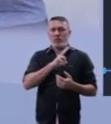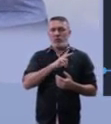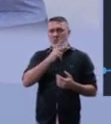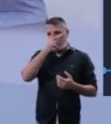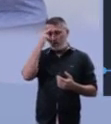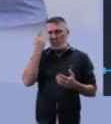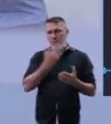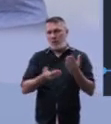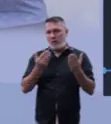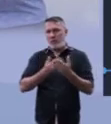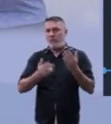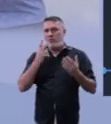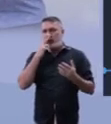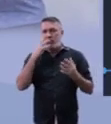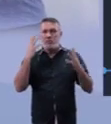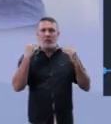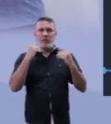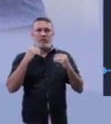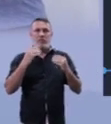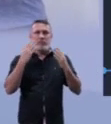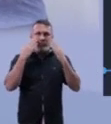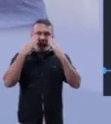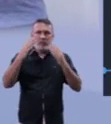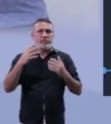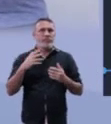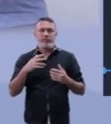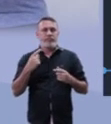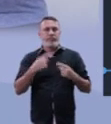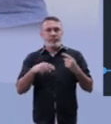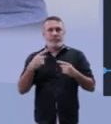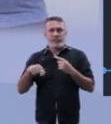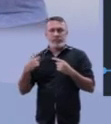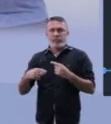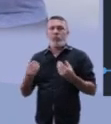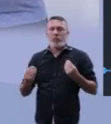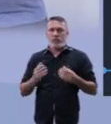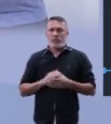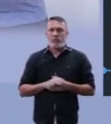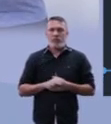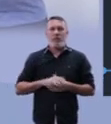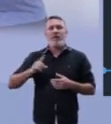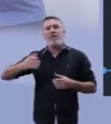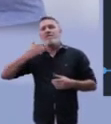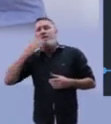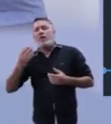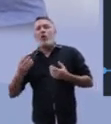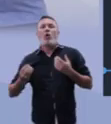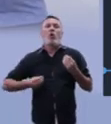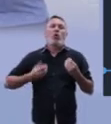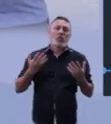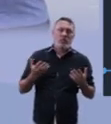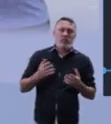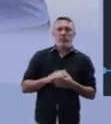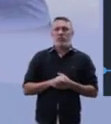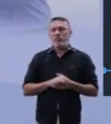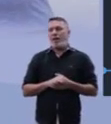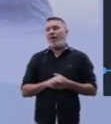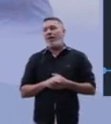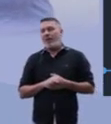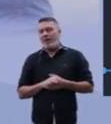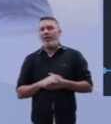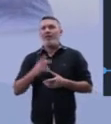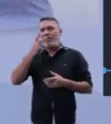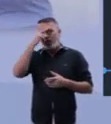usuários. Professor, mas ele está sendo favorável ou contra? A palavra invasão para você é favorável ou contra? Quando eu falo